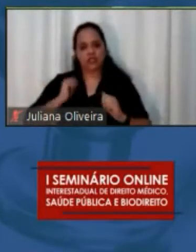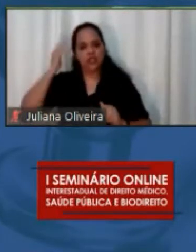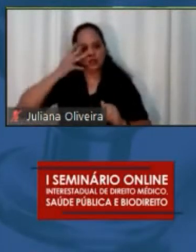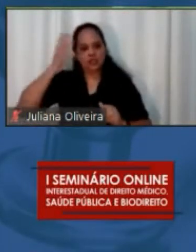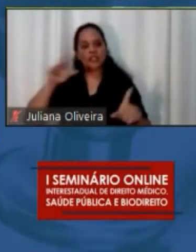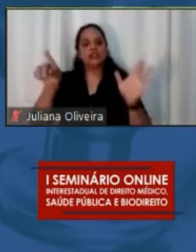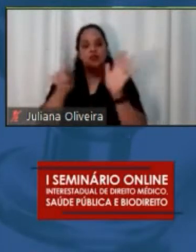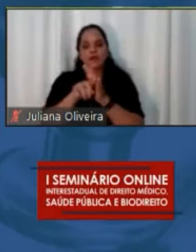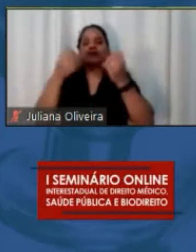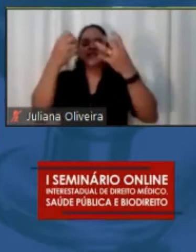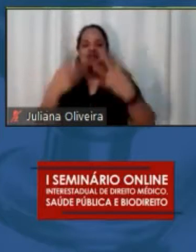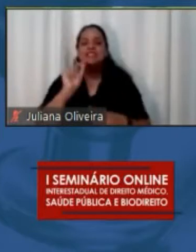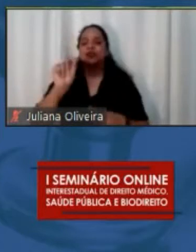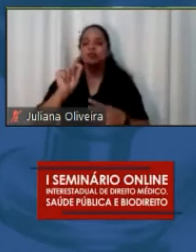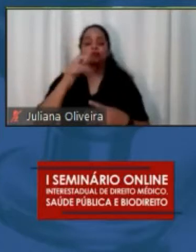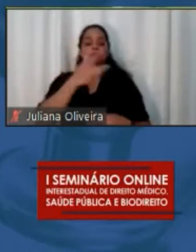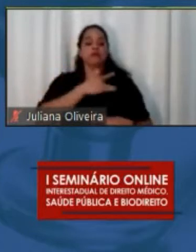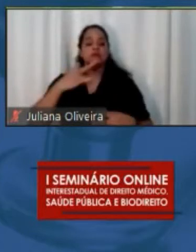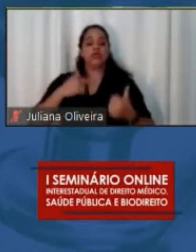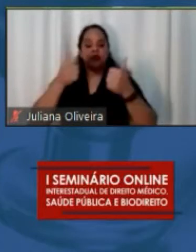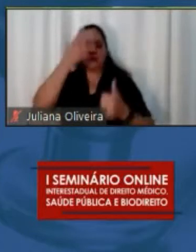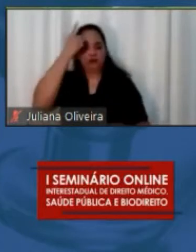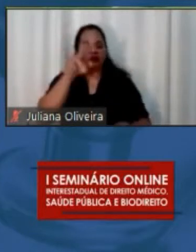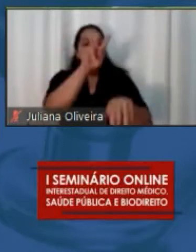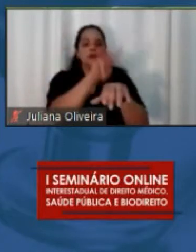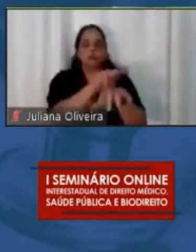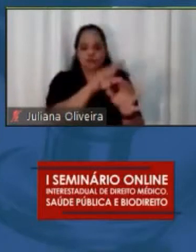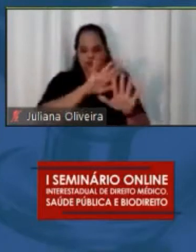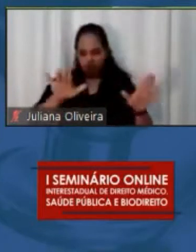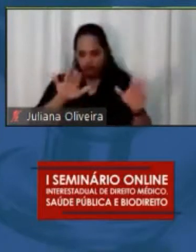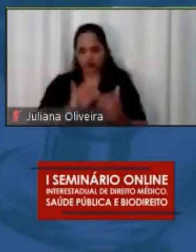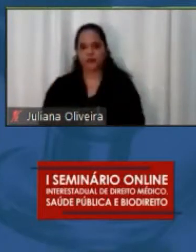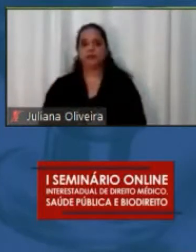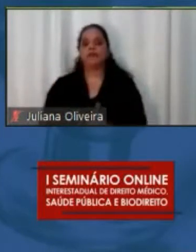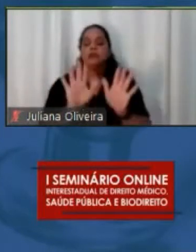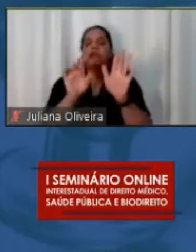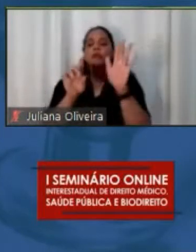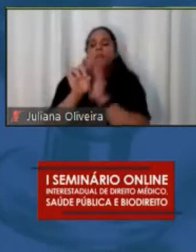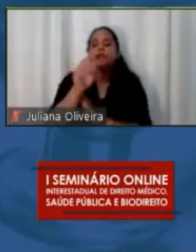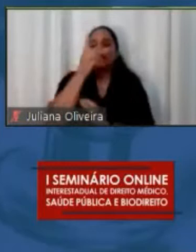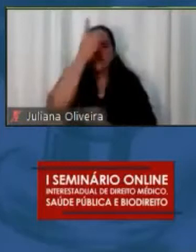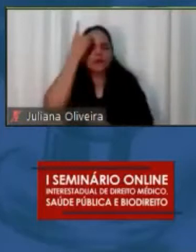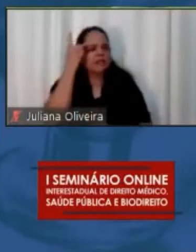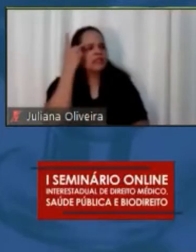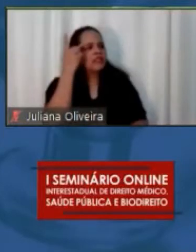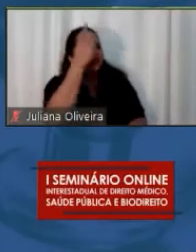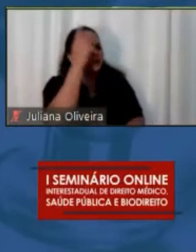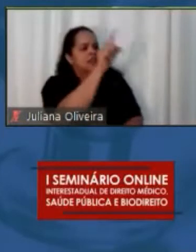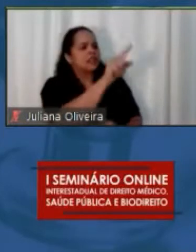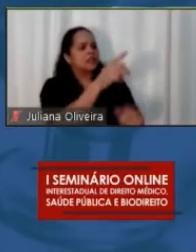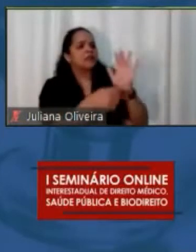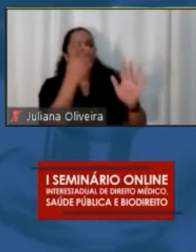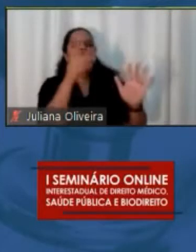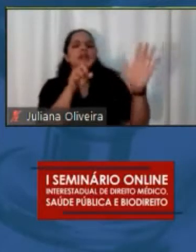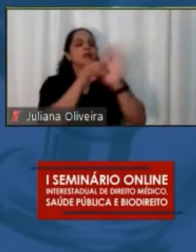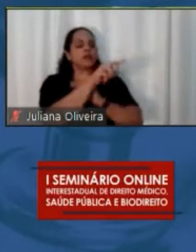ou materiais da indústria. A primeira pergunta que a gente tem que se fazer quando se fala sobre esse assunto é: o paciente tem uma